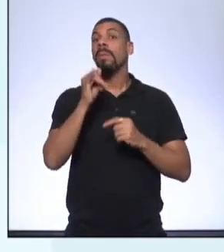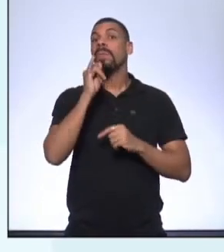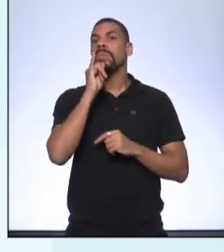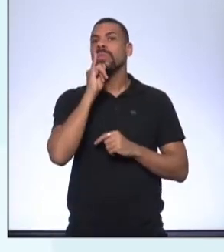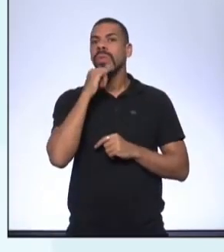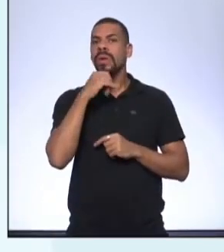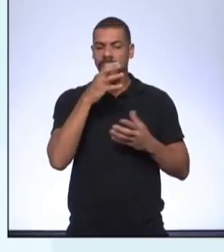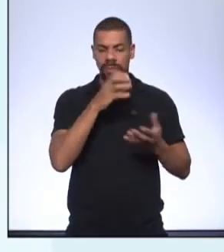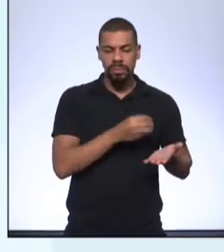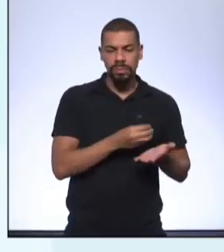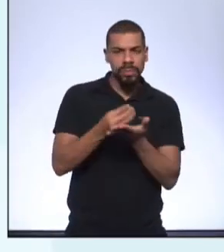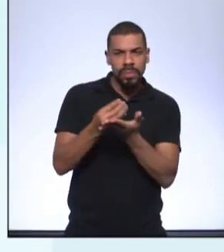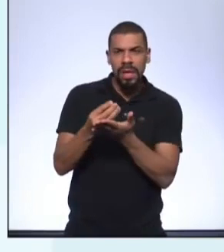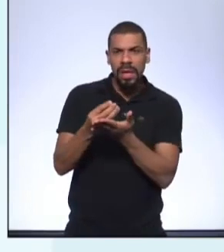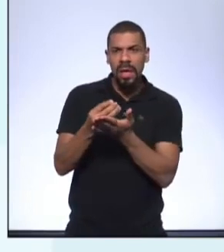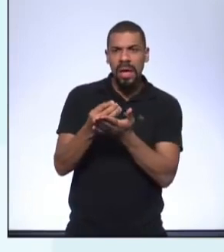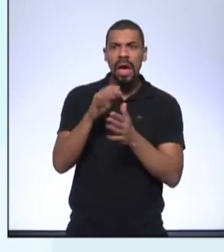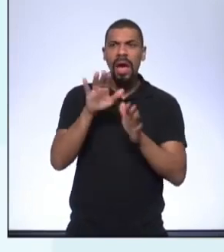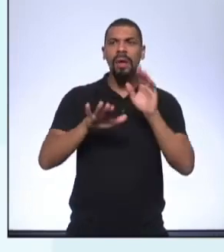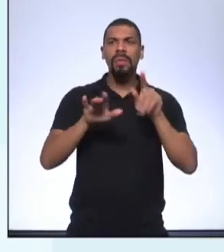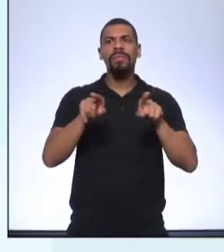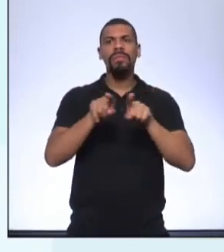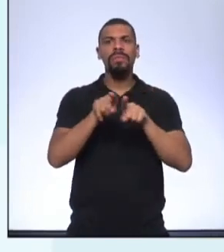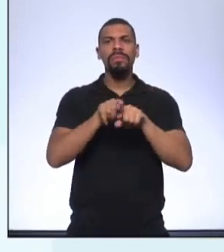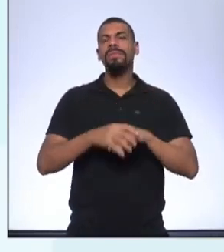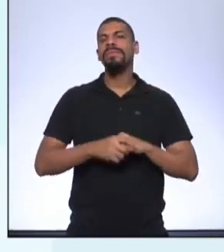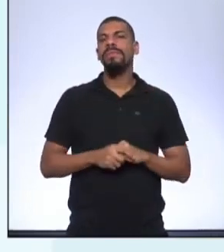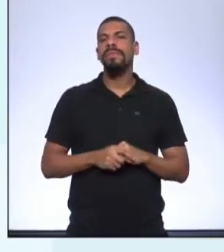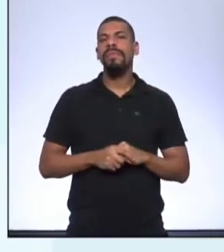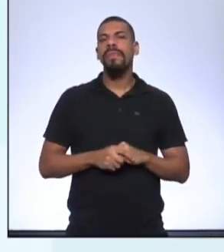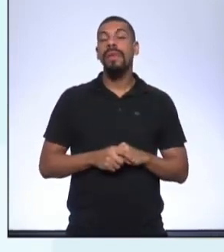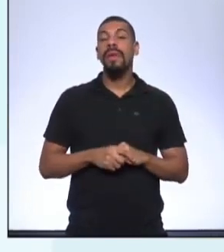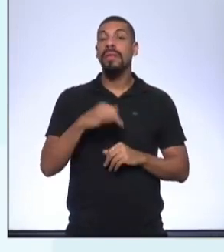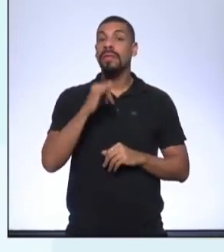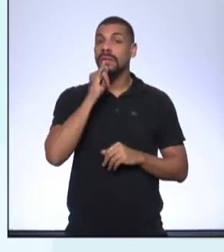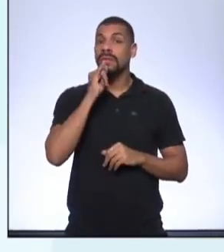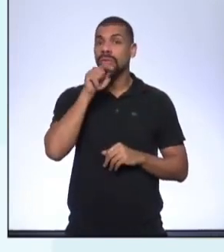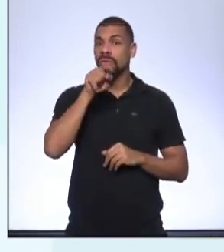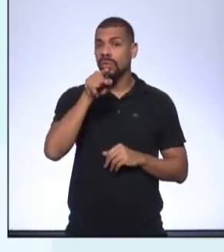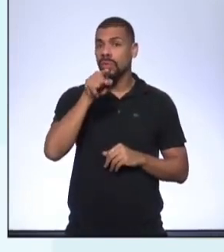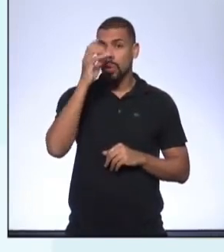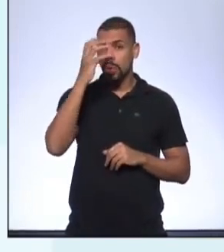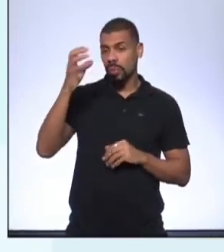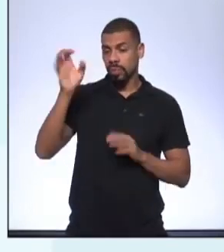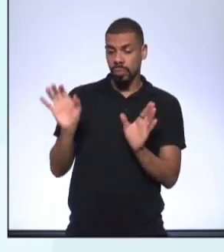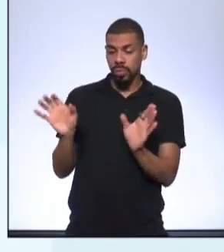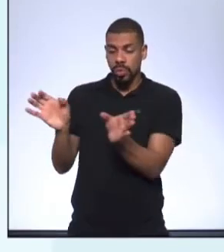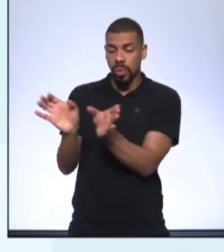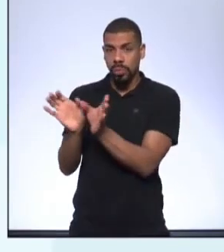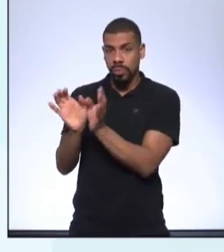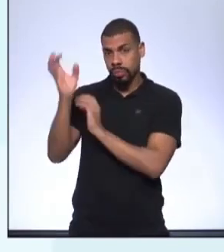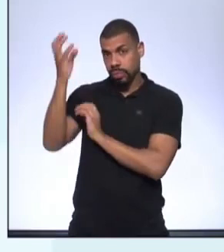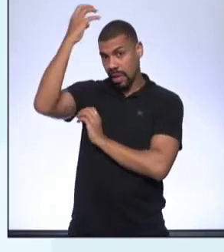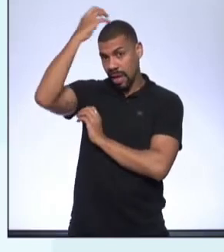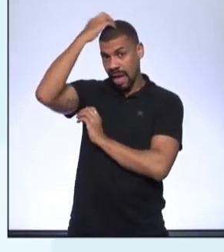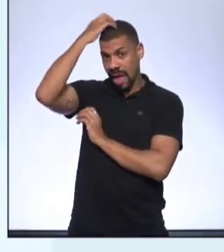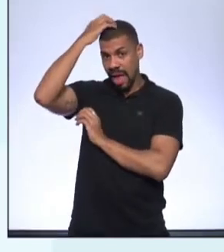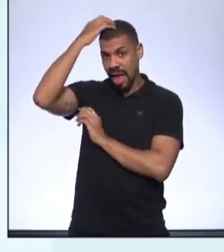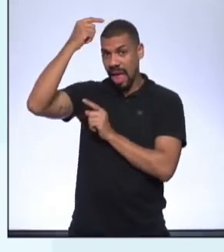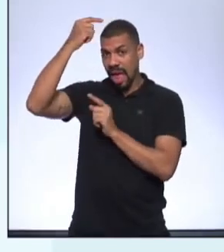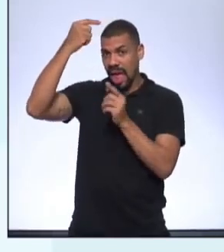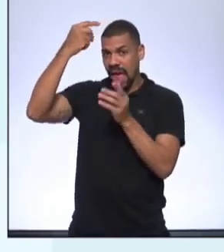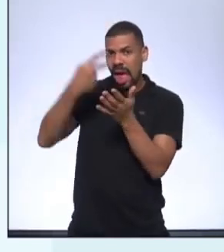lesa majestade, você vai ser considerado um traidor, né, do seu reino, traidor do rei